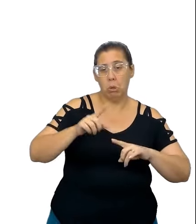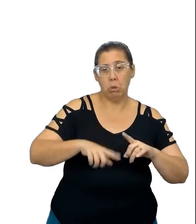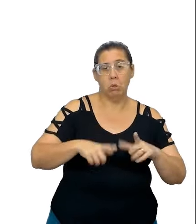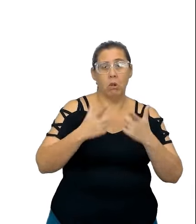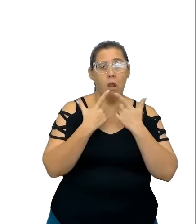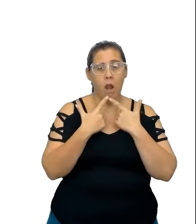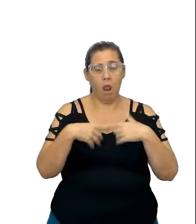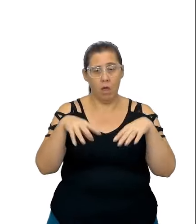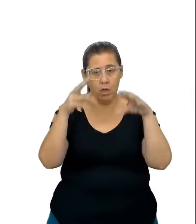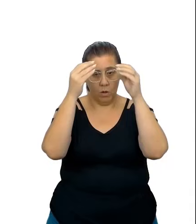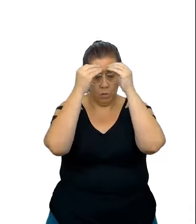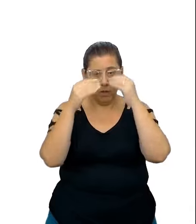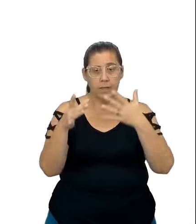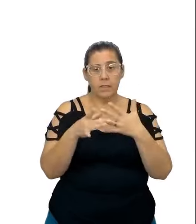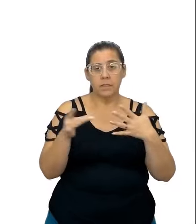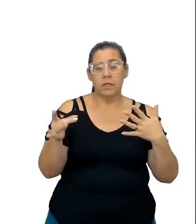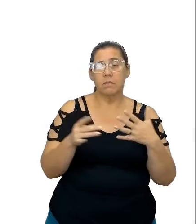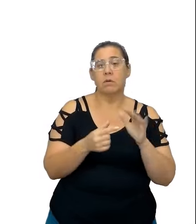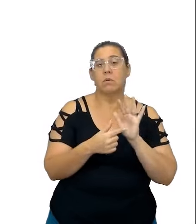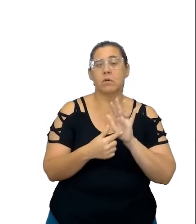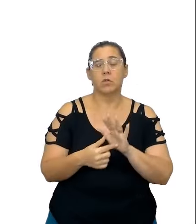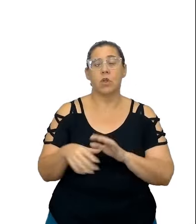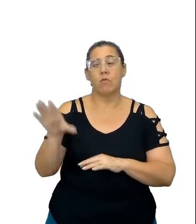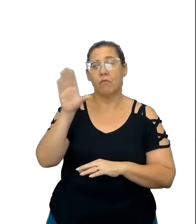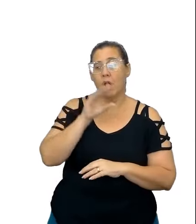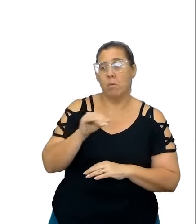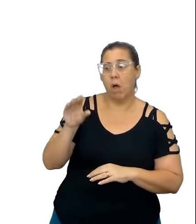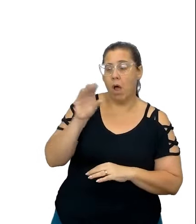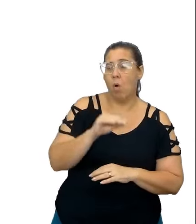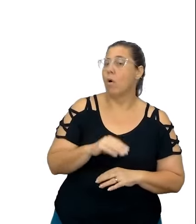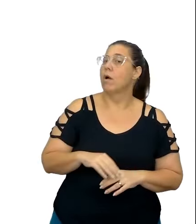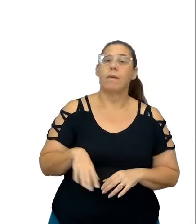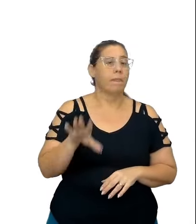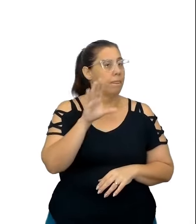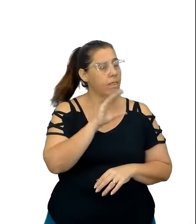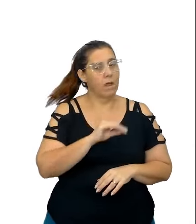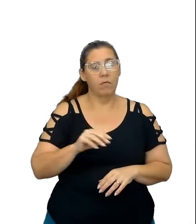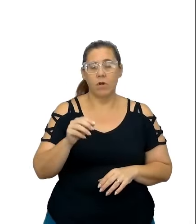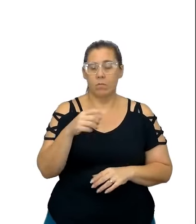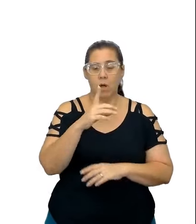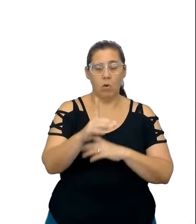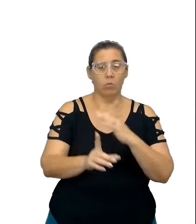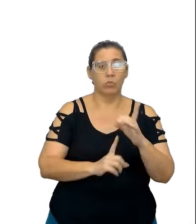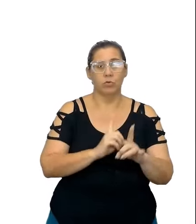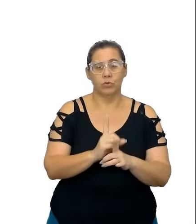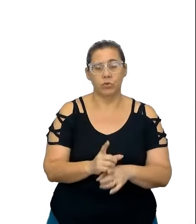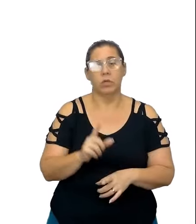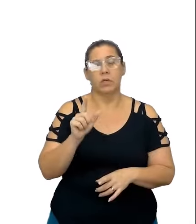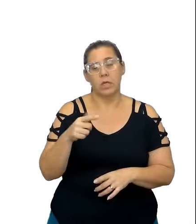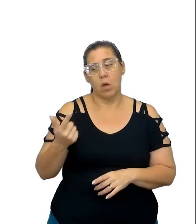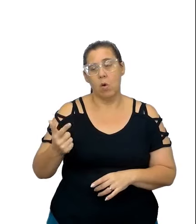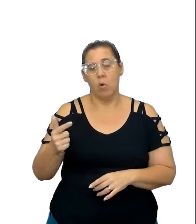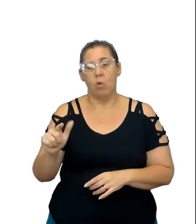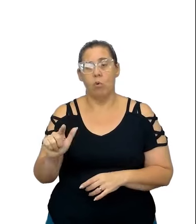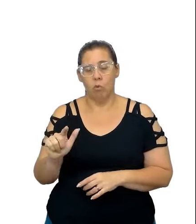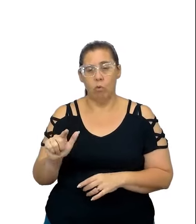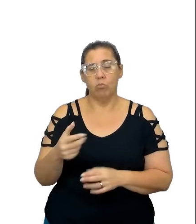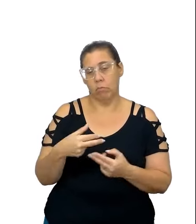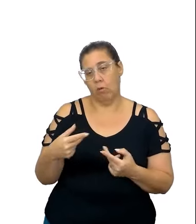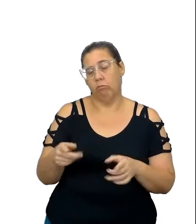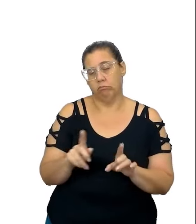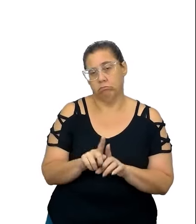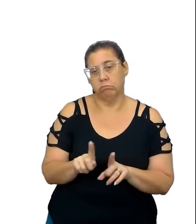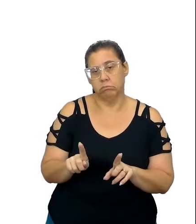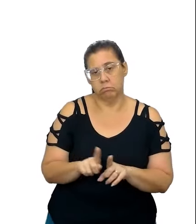as linguagens verbal, não verbal e digitais. Então, esta é outra